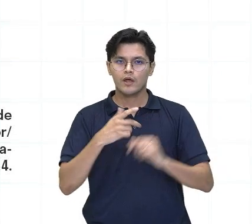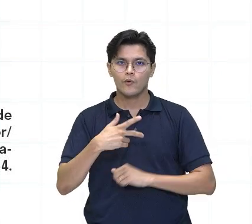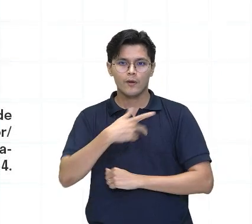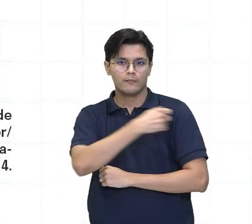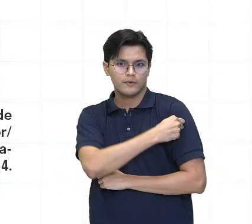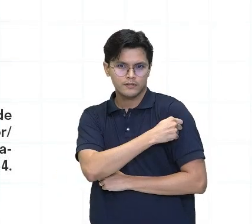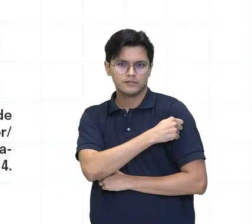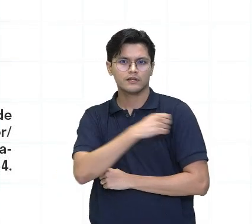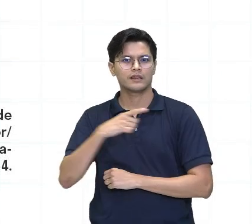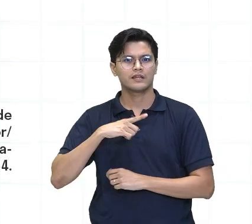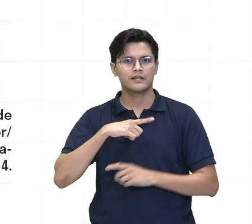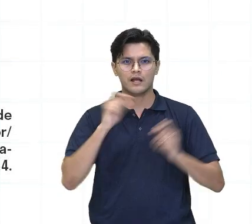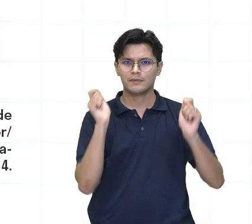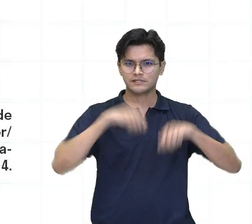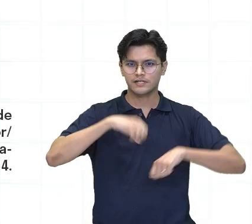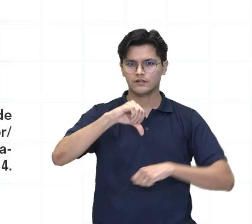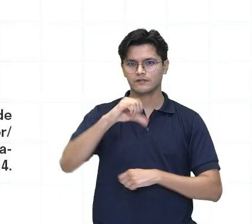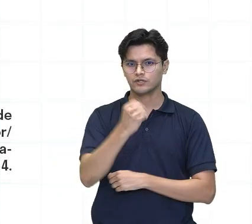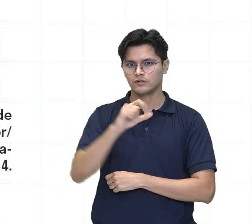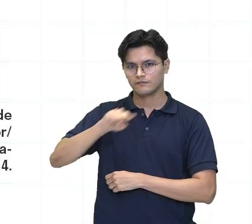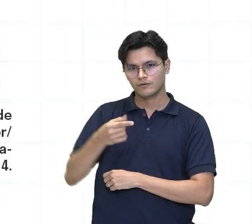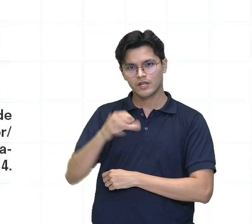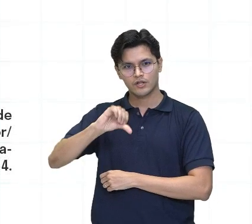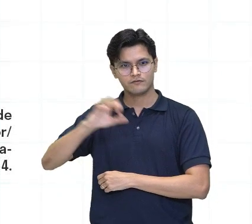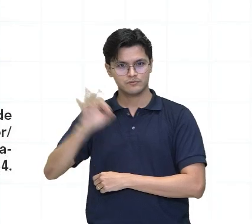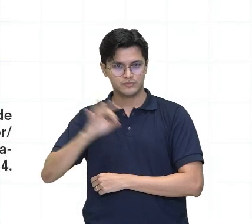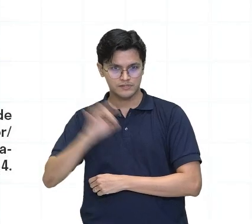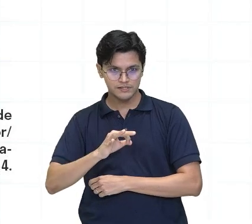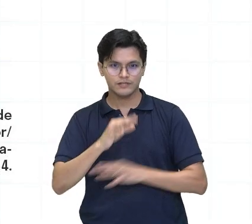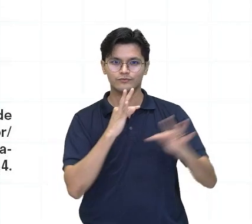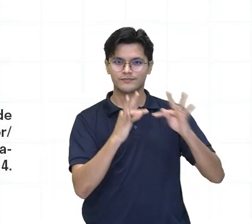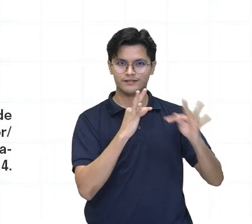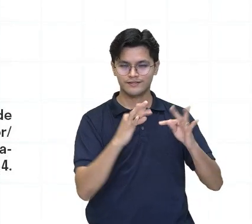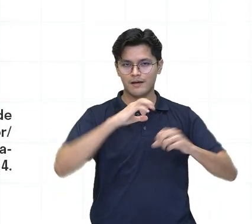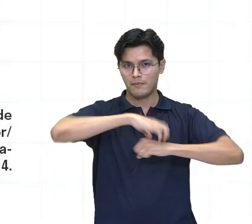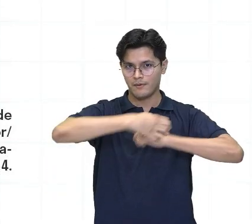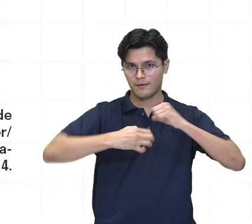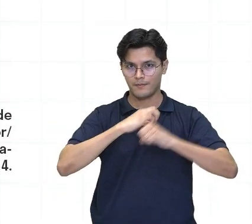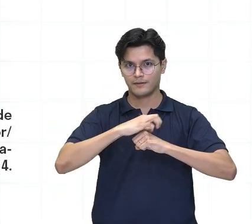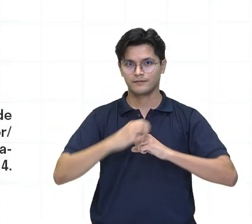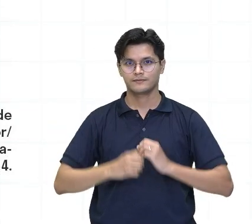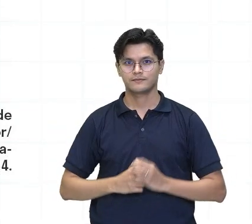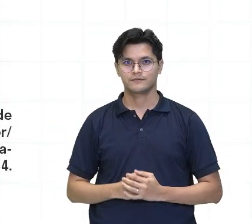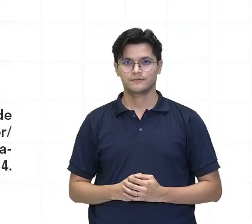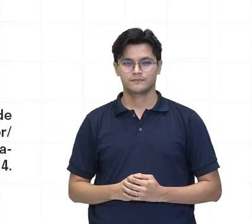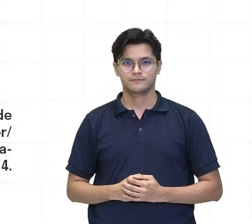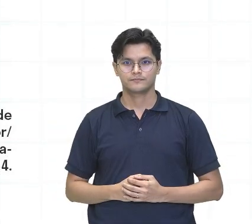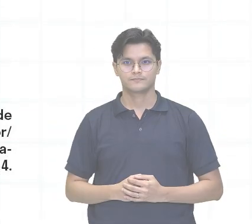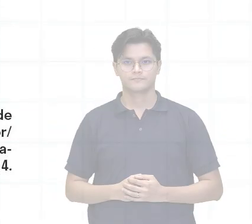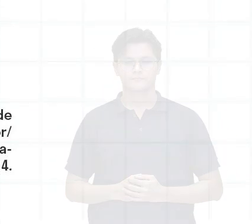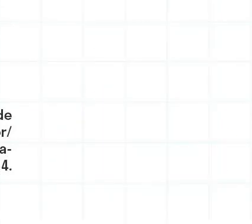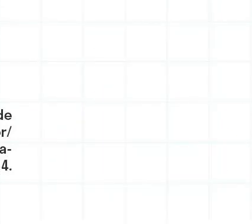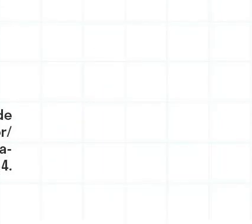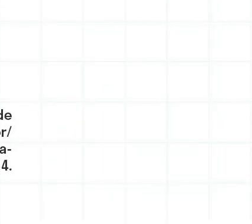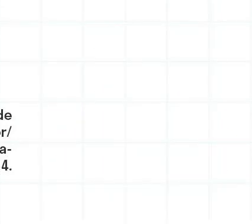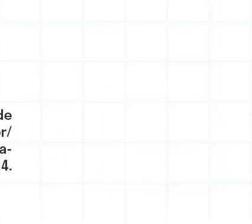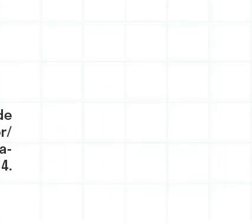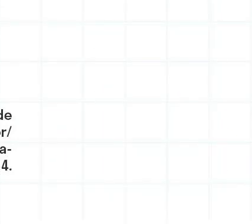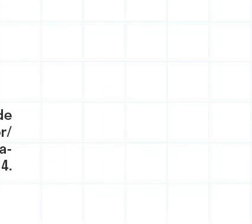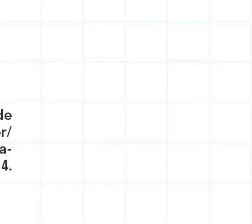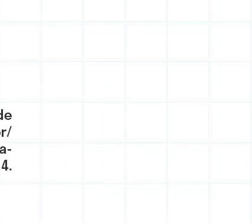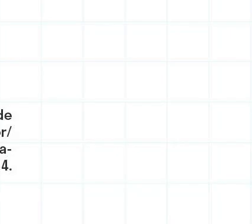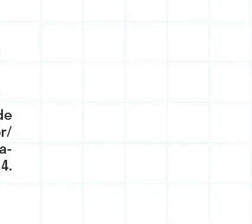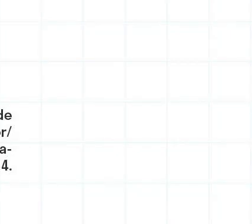98,9% de eficácia para tratar a chikungunya. Fabiana Maris.